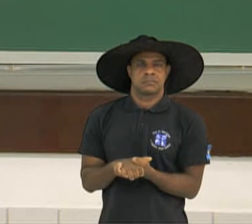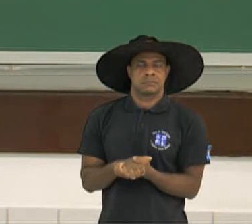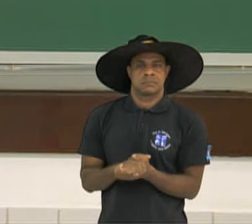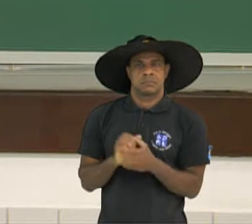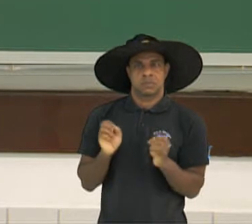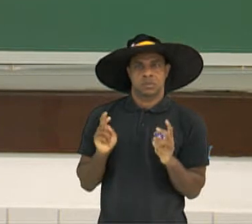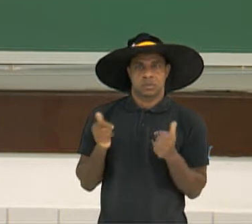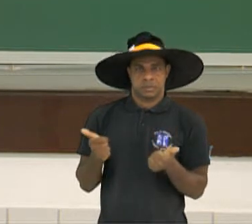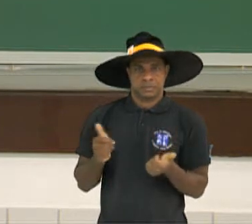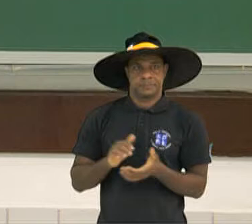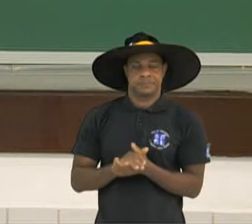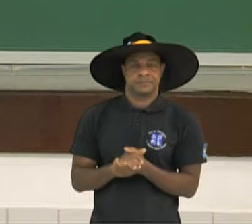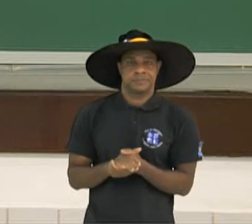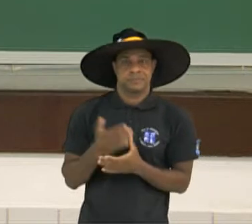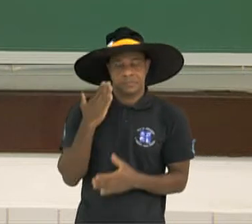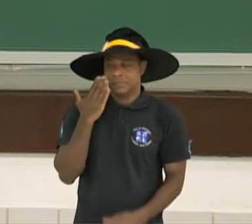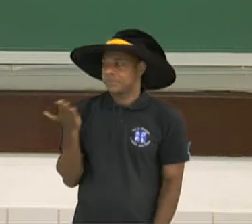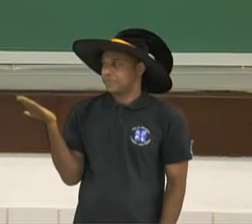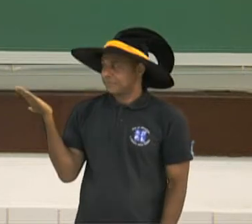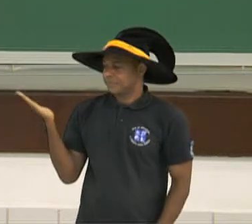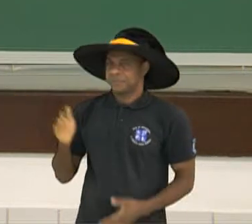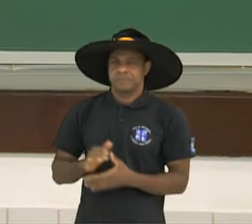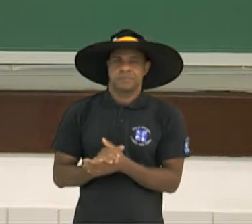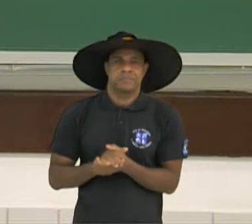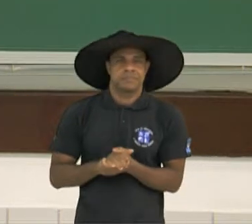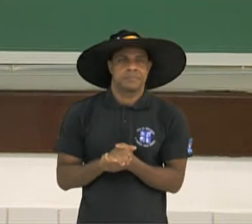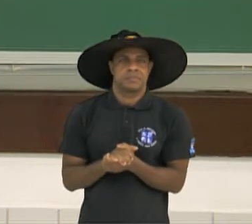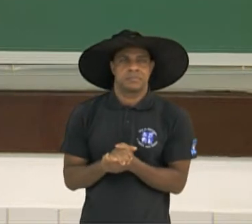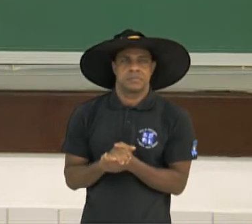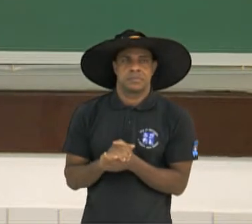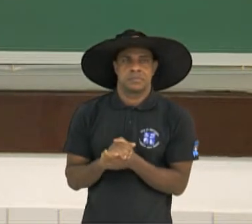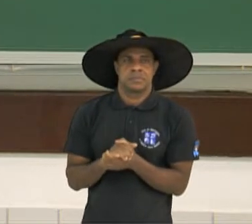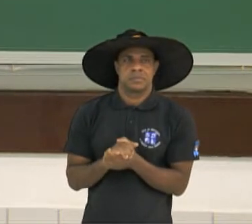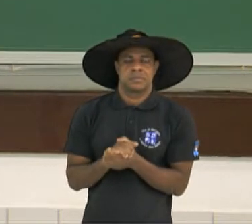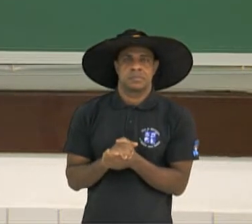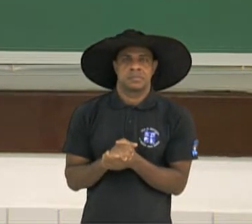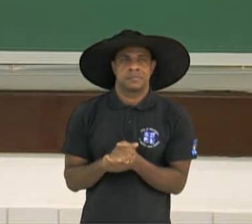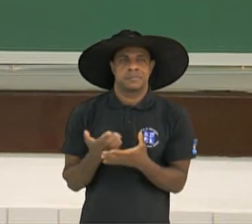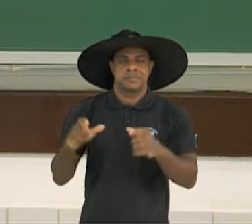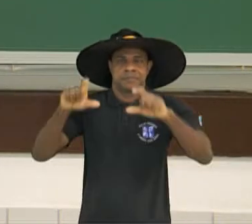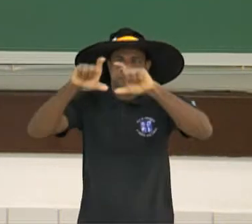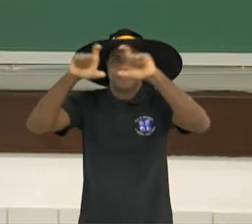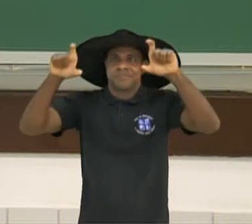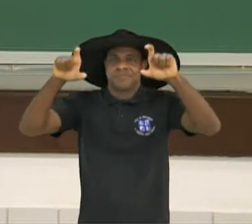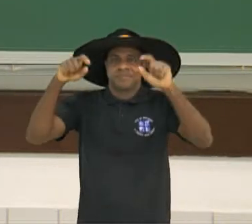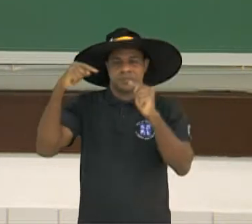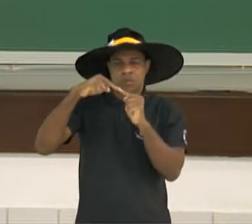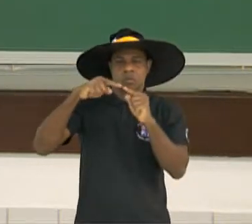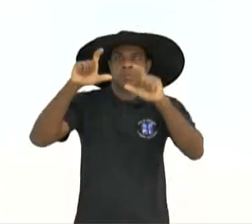Ok, pessoal. Então, com base no nosso fragmento, go to